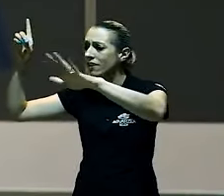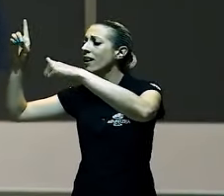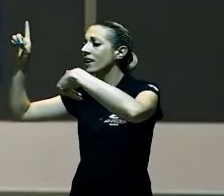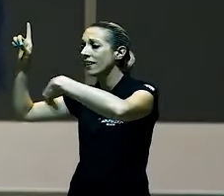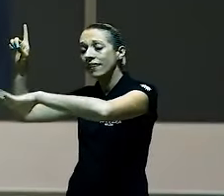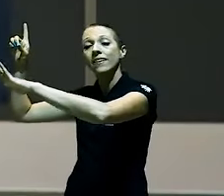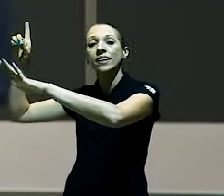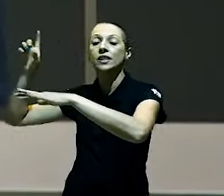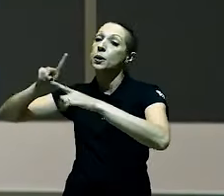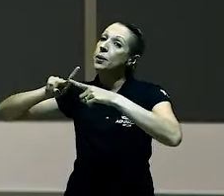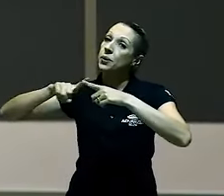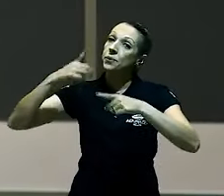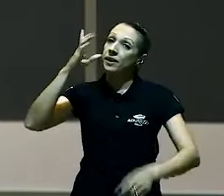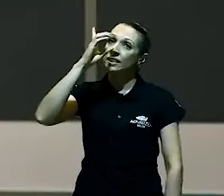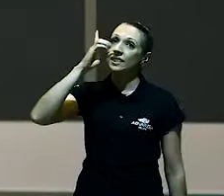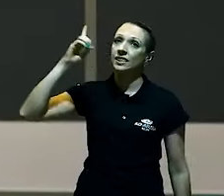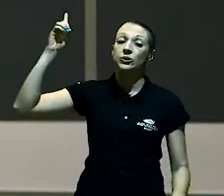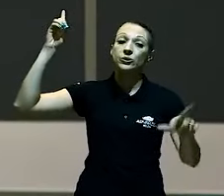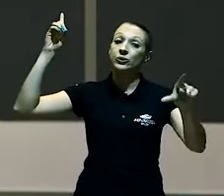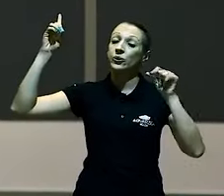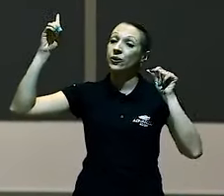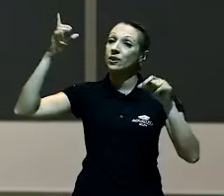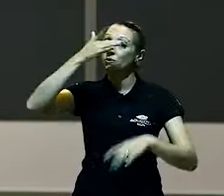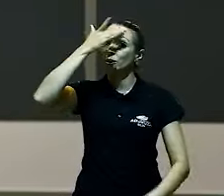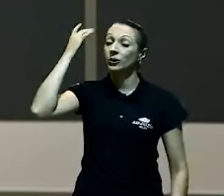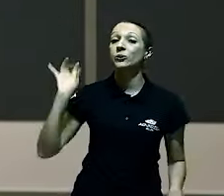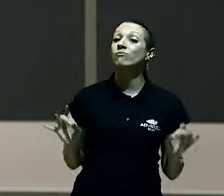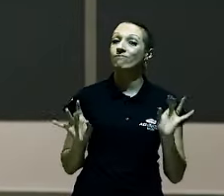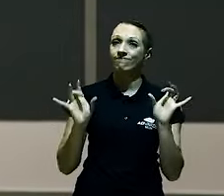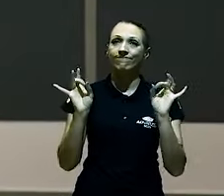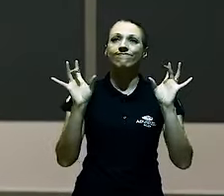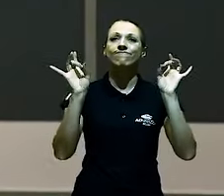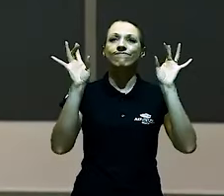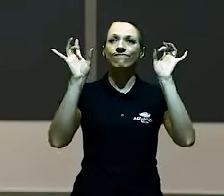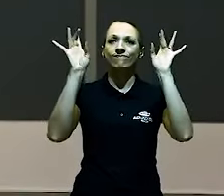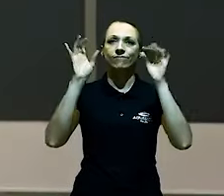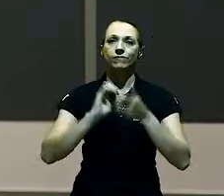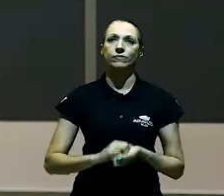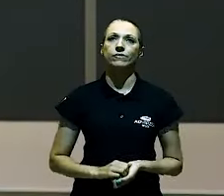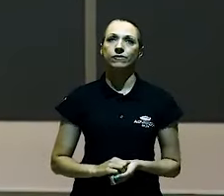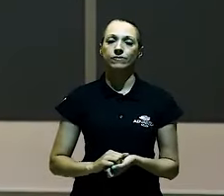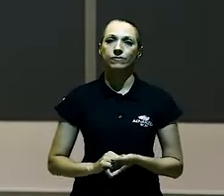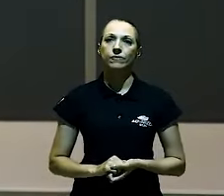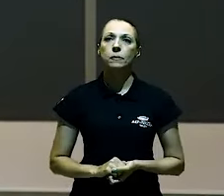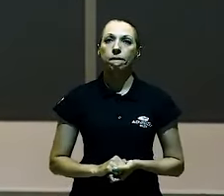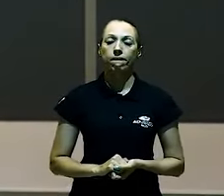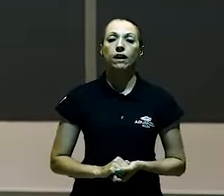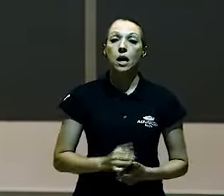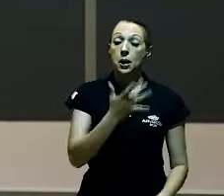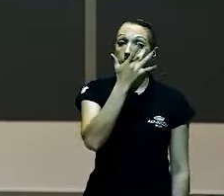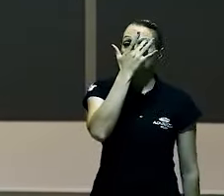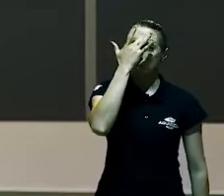missões, mas há igrejas que não. Há pessoas que não. Há pessoas a quem Deus chama e de quem ele não abre mão. E Jonas